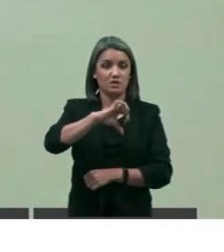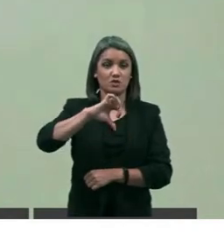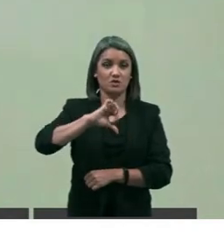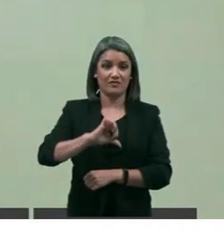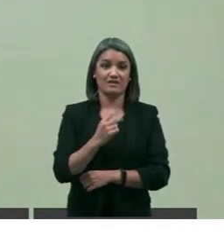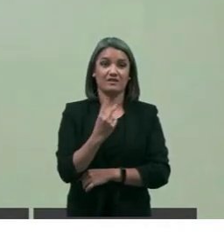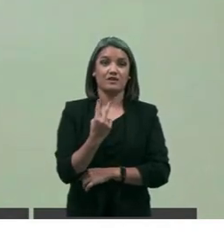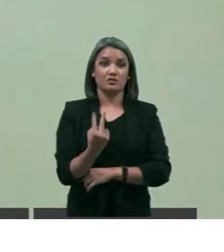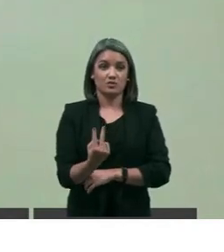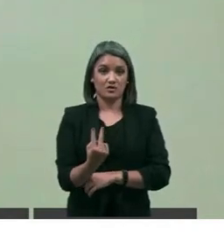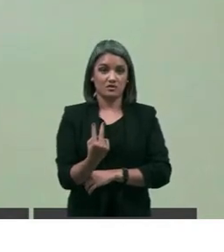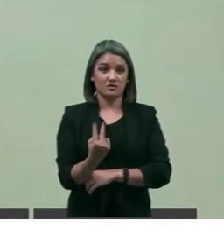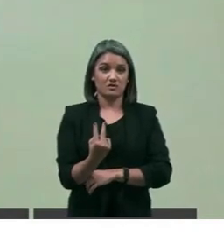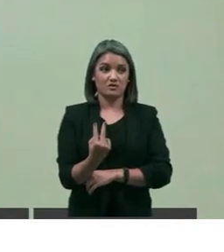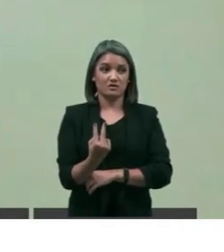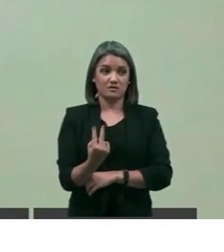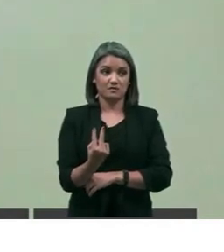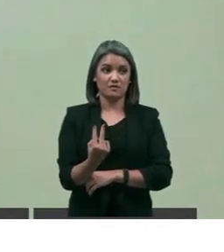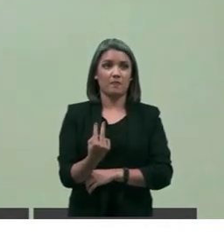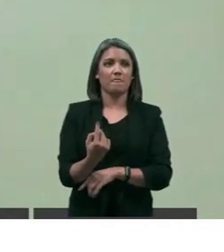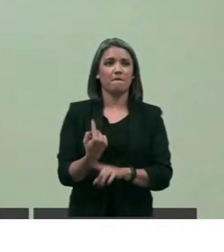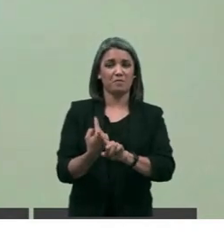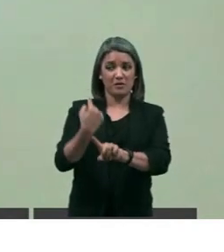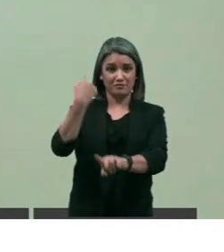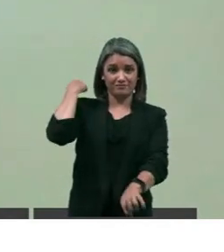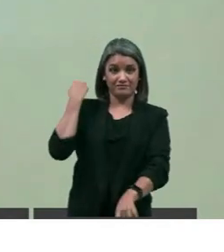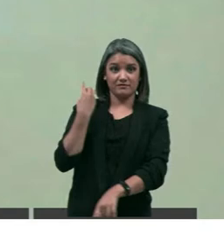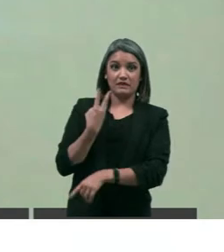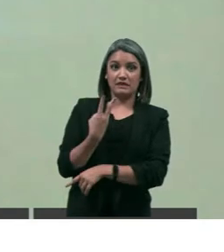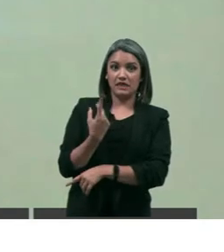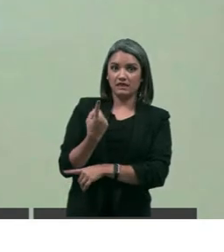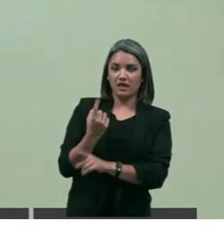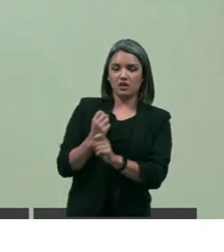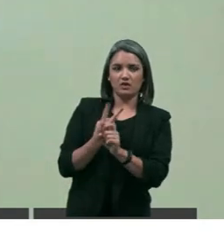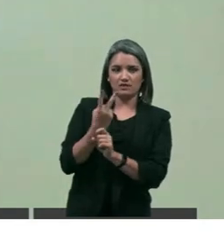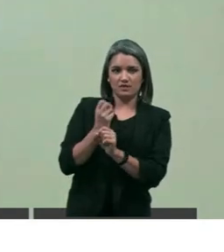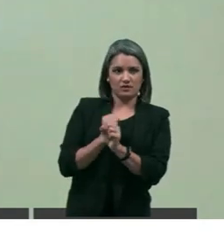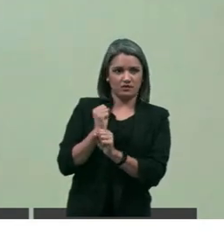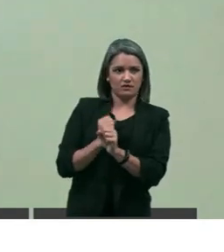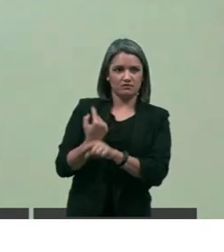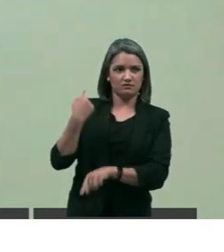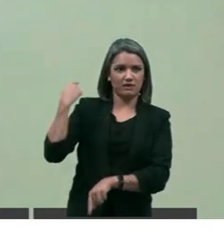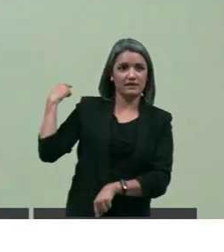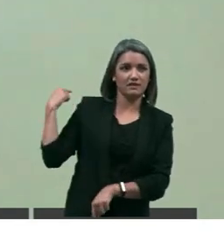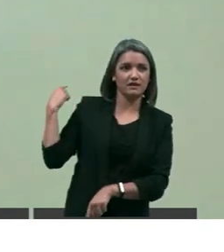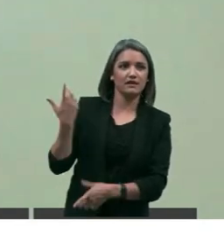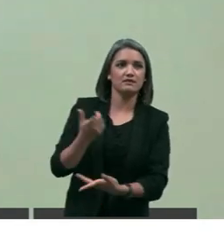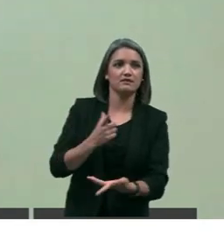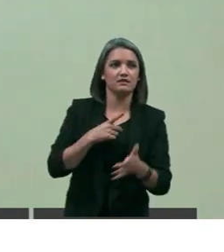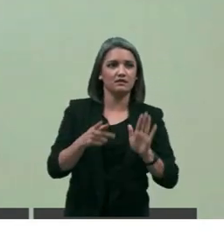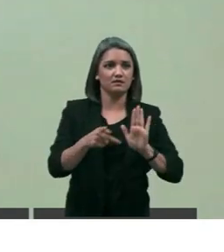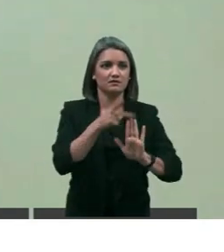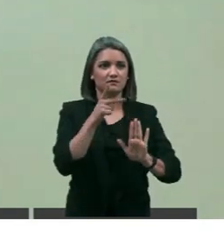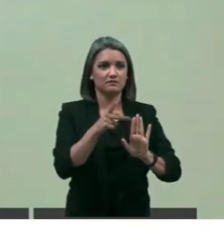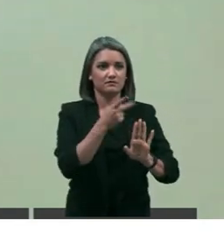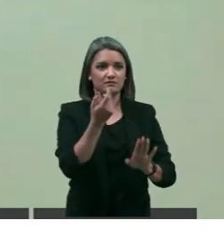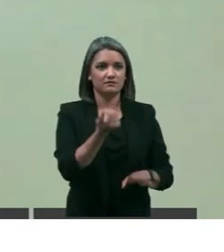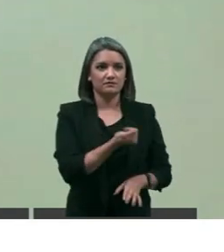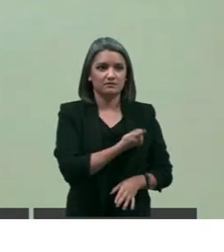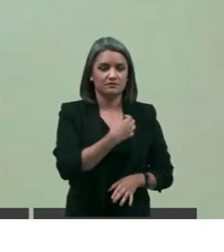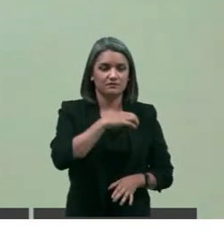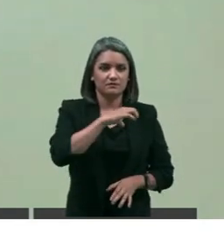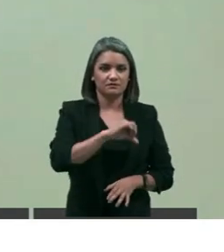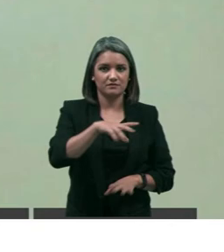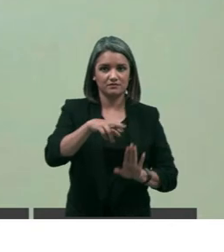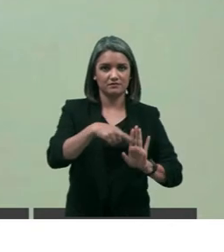1992, há 32 anos, portanto. Portaria número 9341-2016, resolução